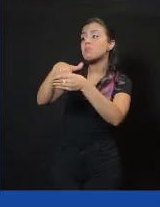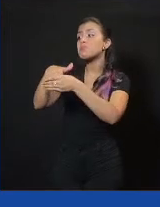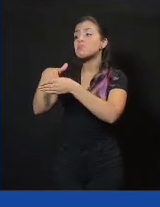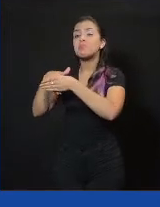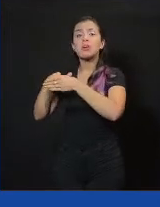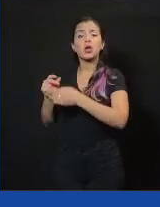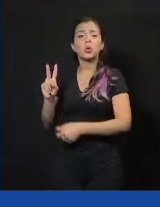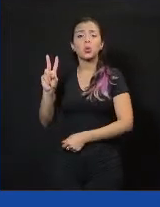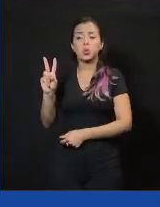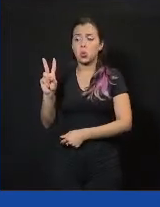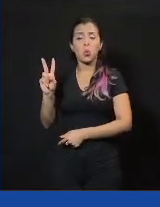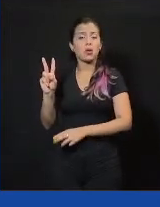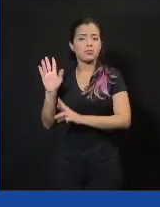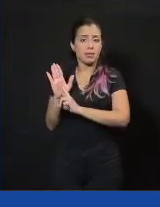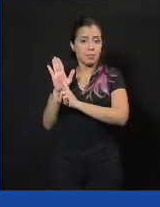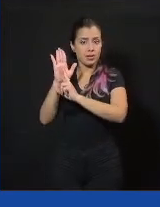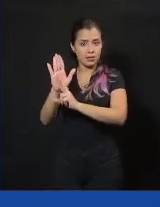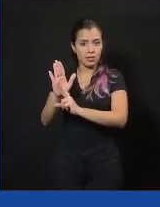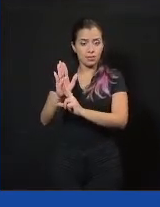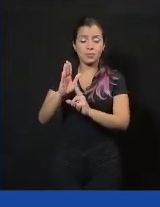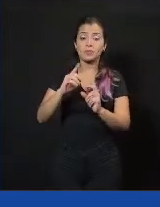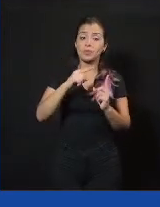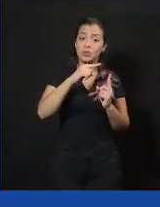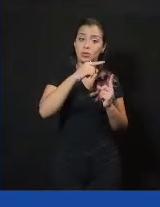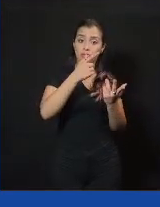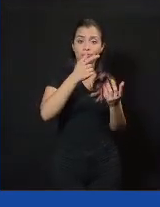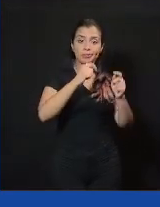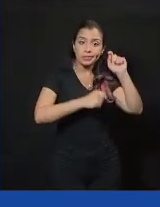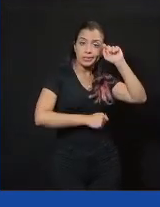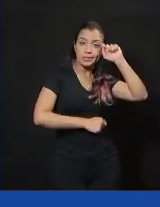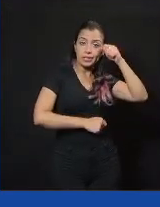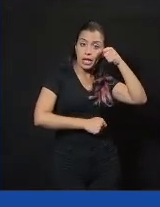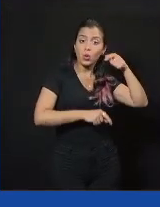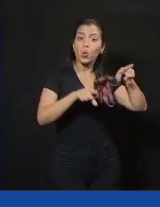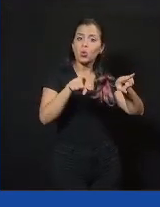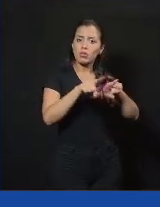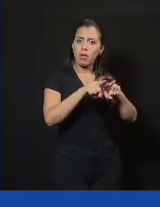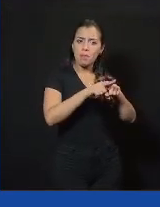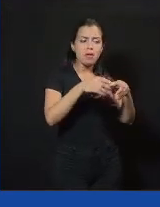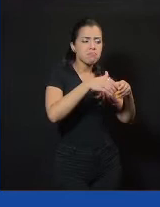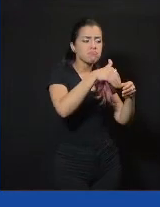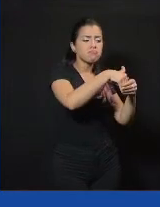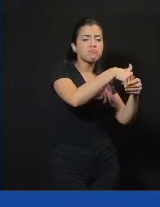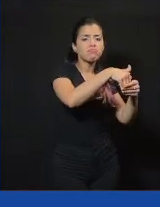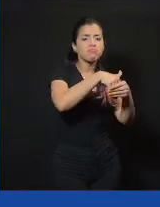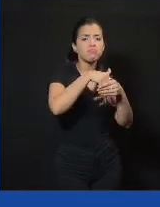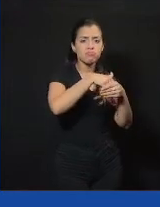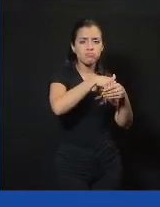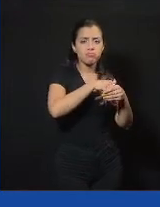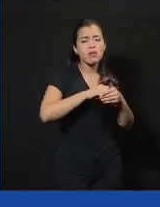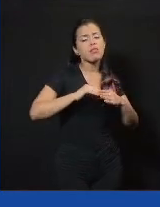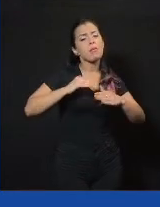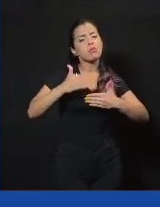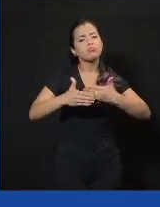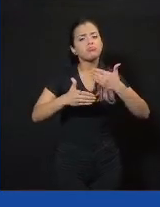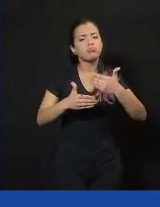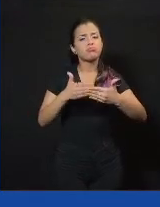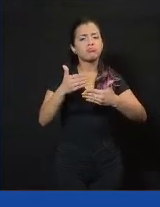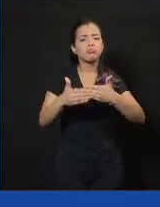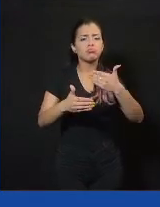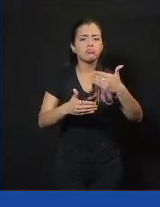representantes, por exemplo. Os negros também escolheriam entre eles, mesmo e assim sucessivamente.